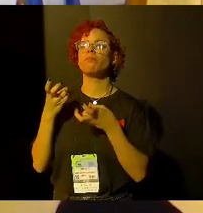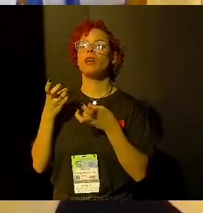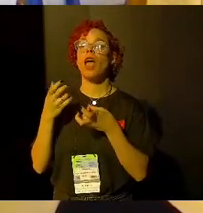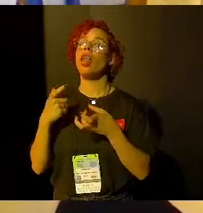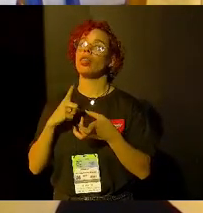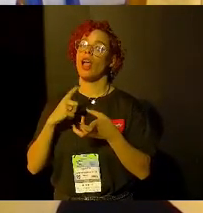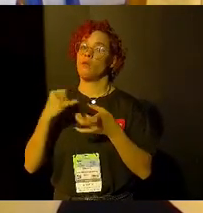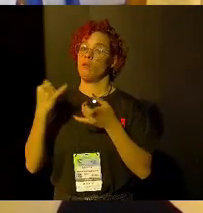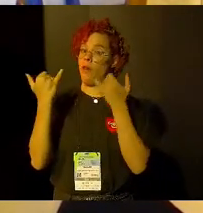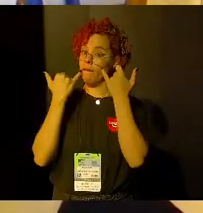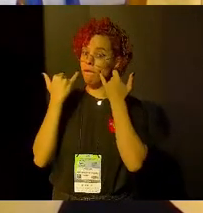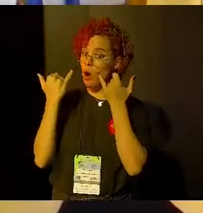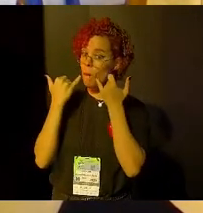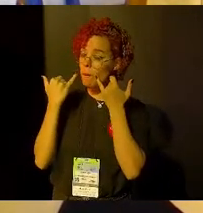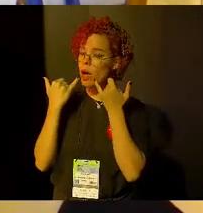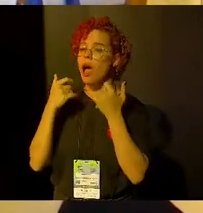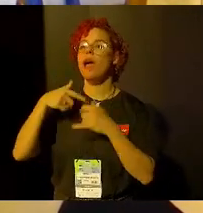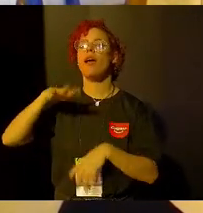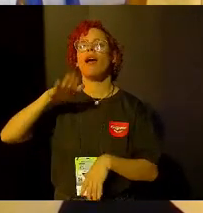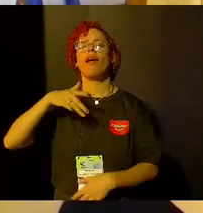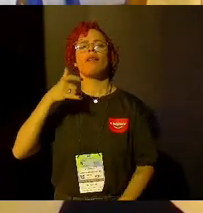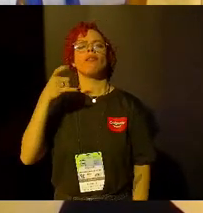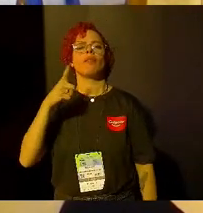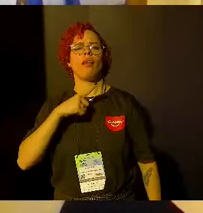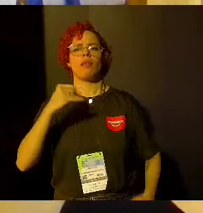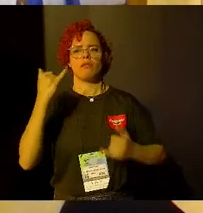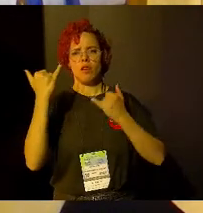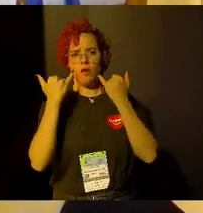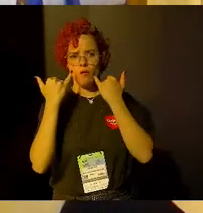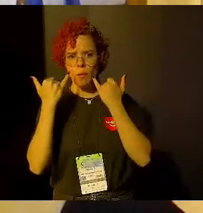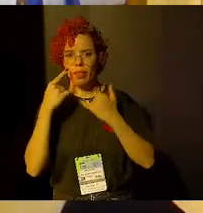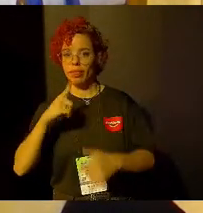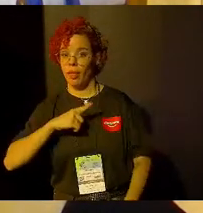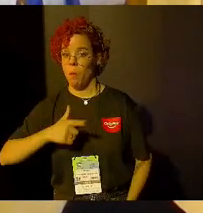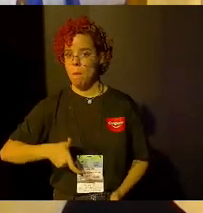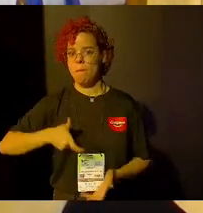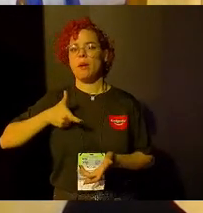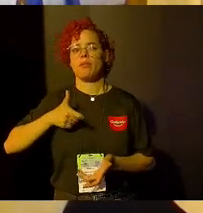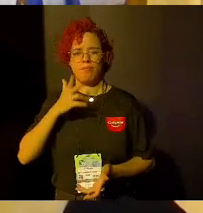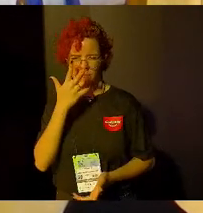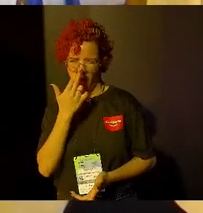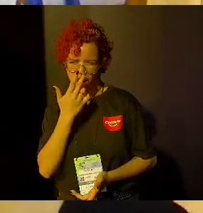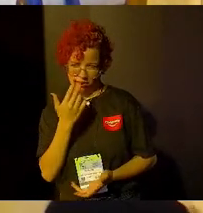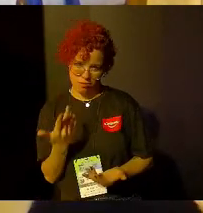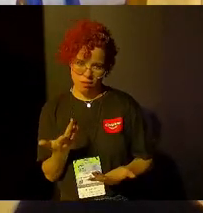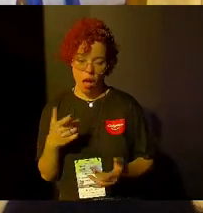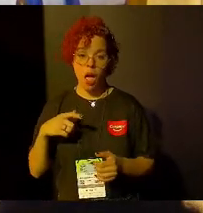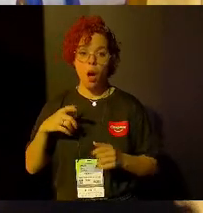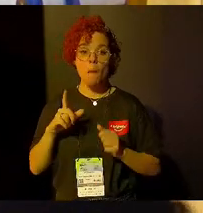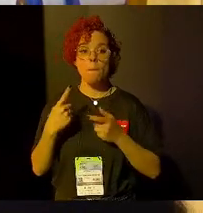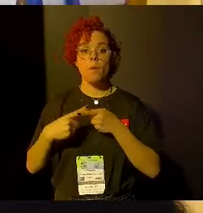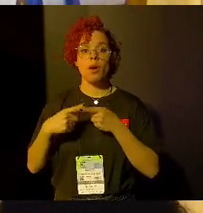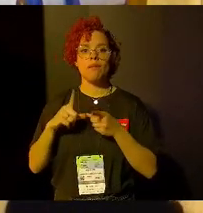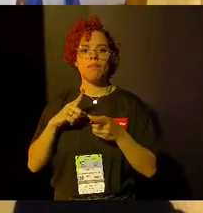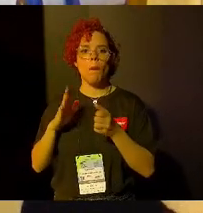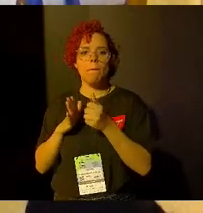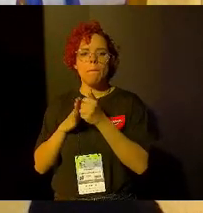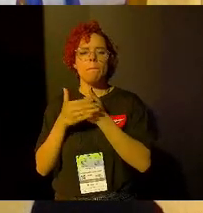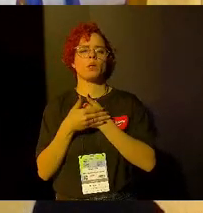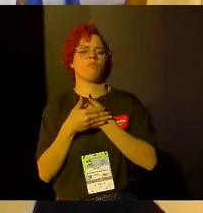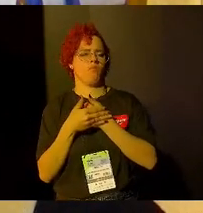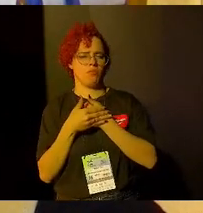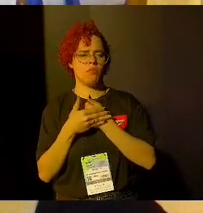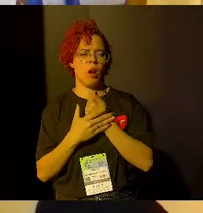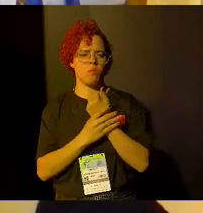informação e quem tem informação está armado quem tem informação está protegido quem tem informação